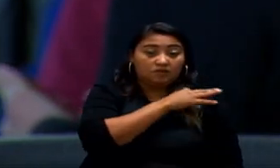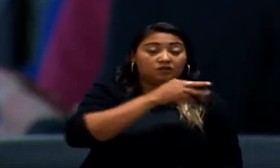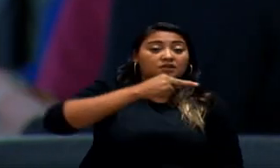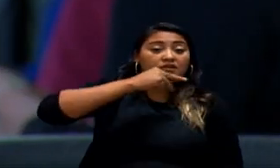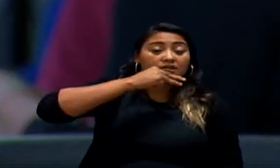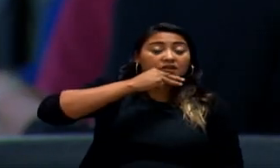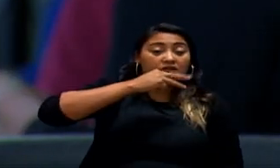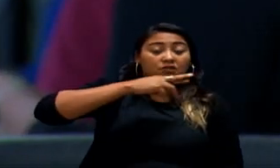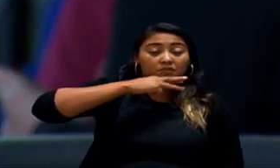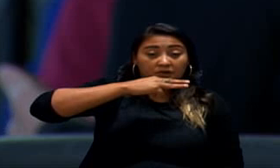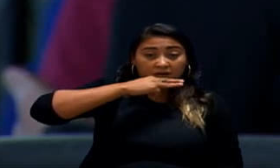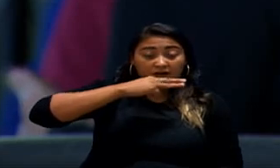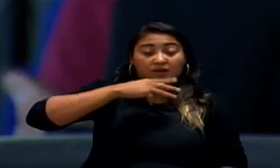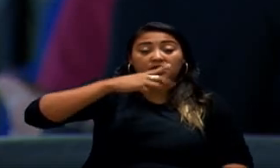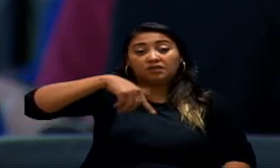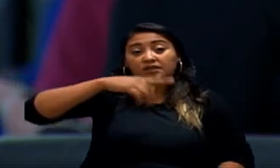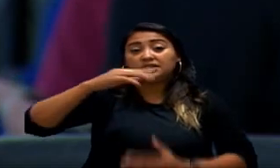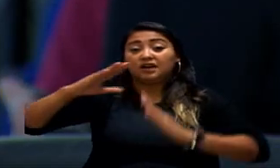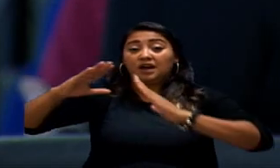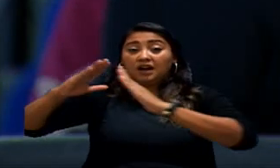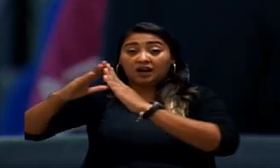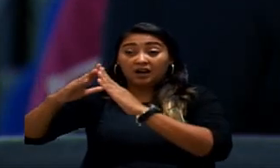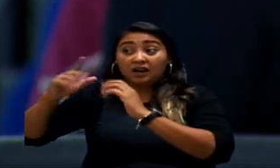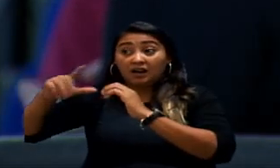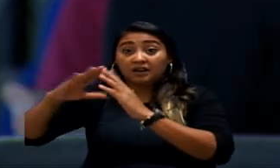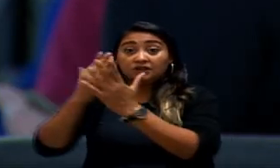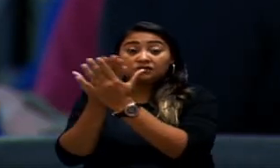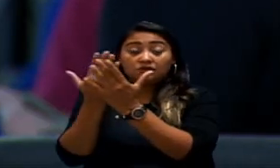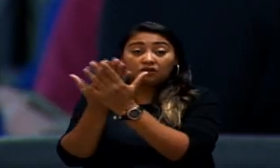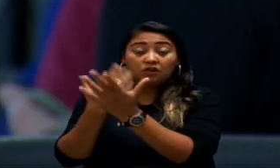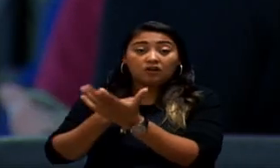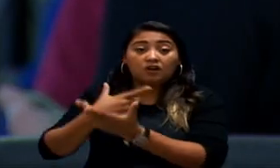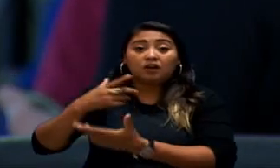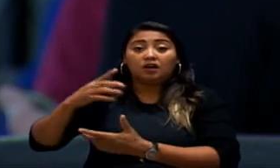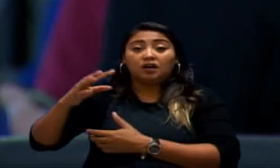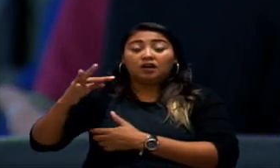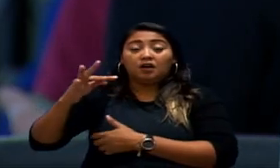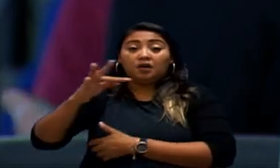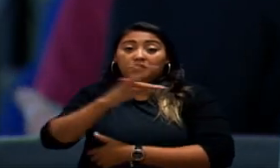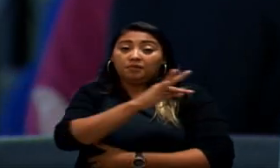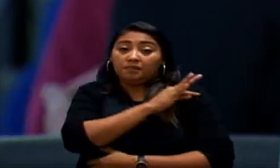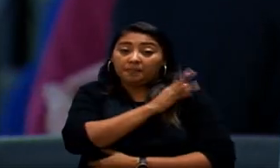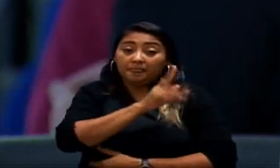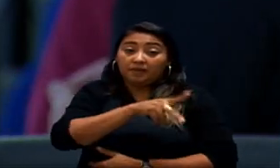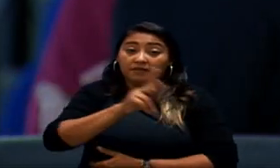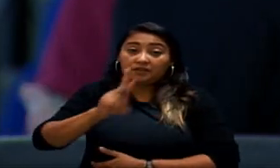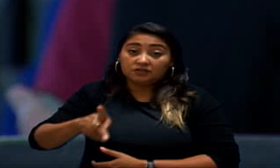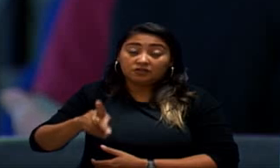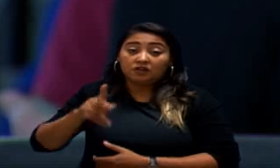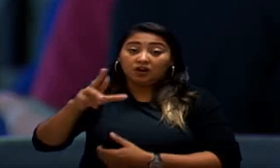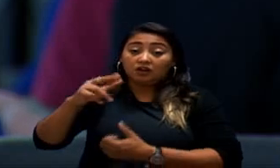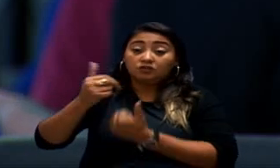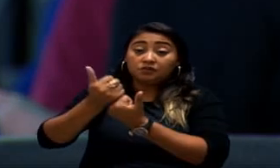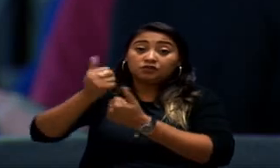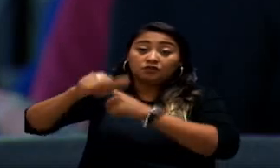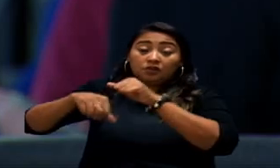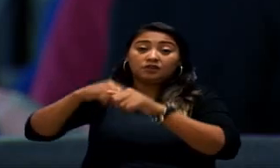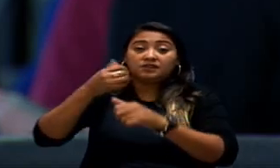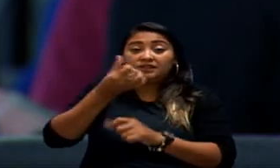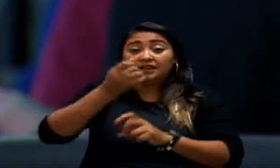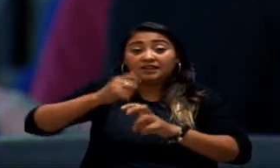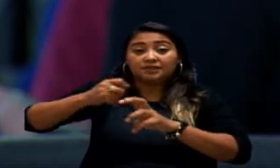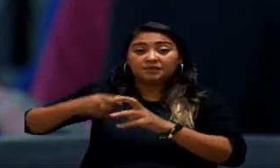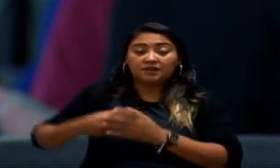tenha salas de aula com professores eventuais há mais de 6 meses. Porque você tem um mês,